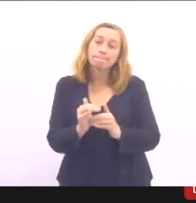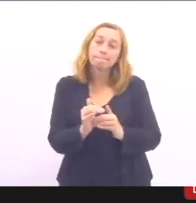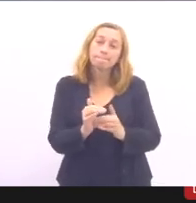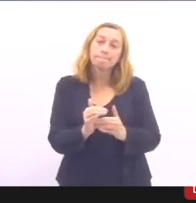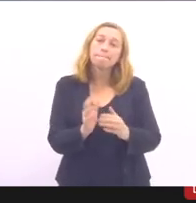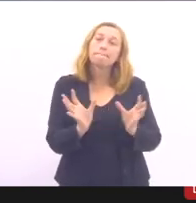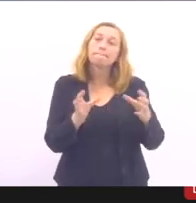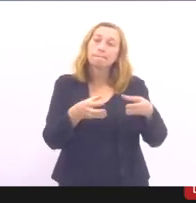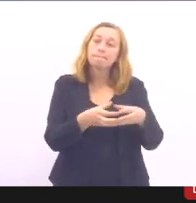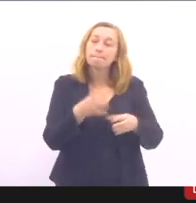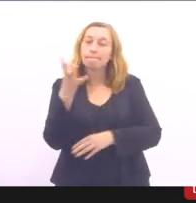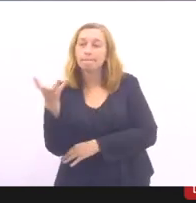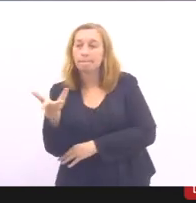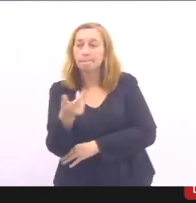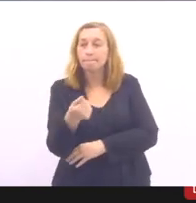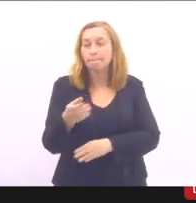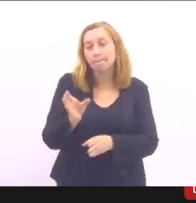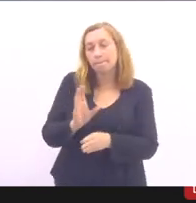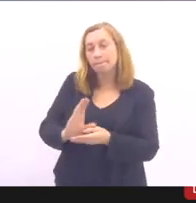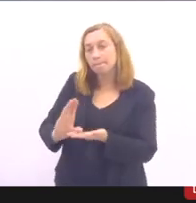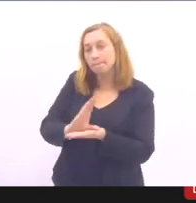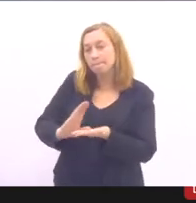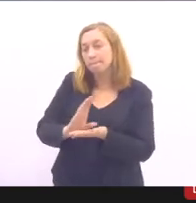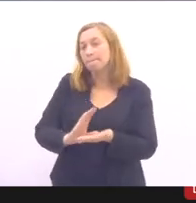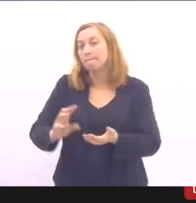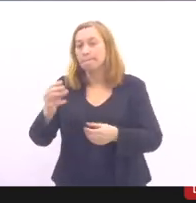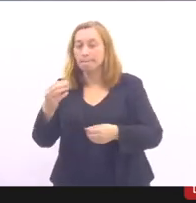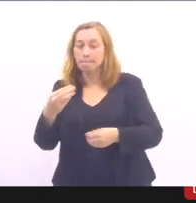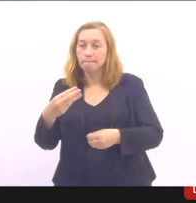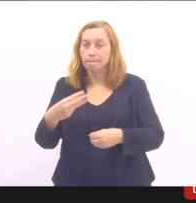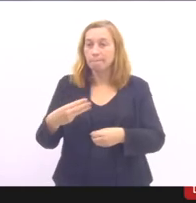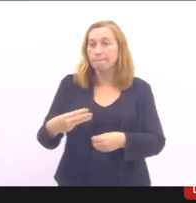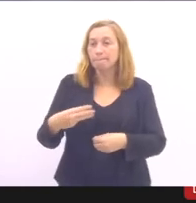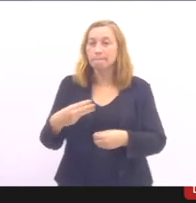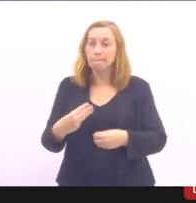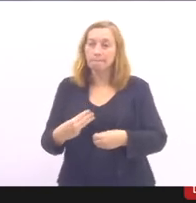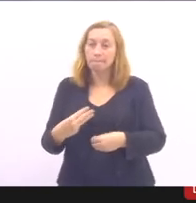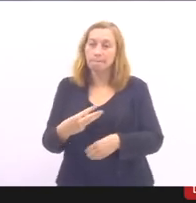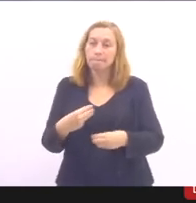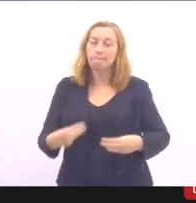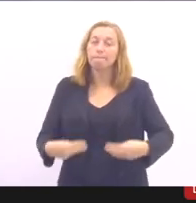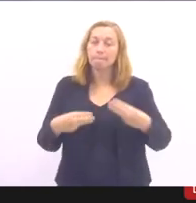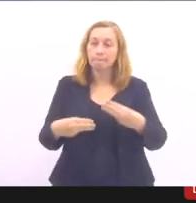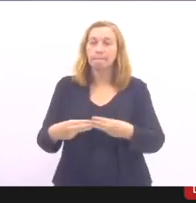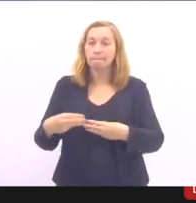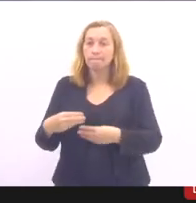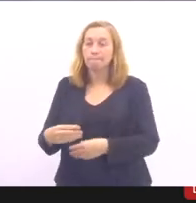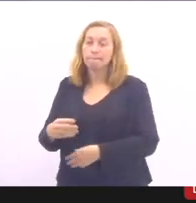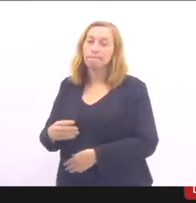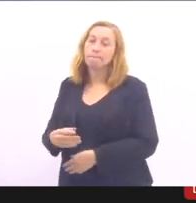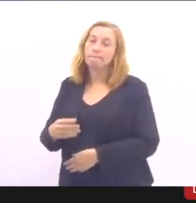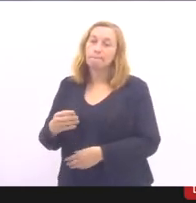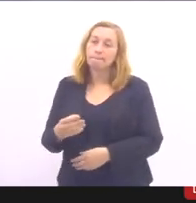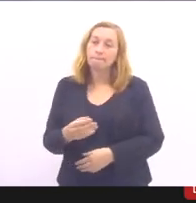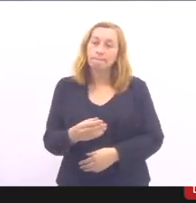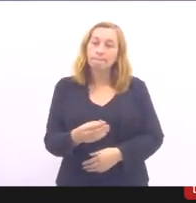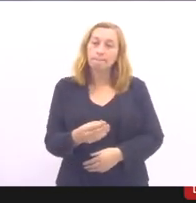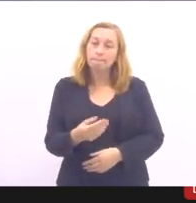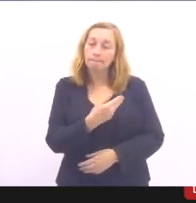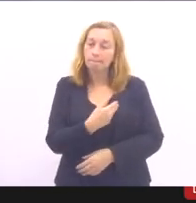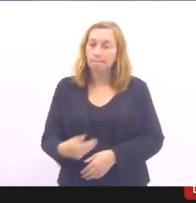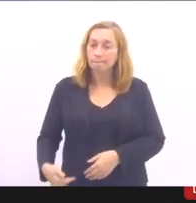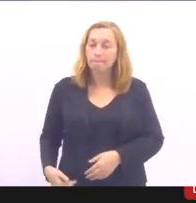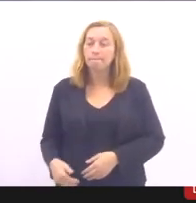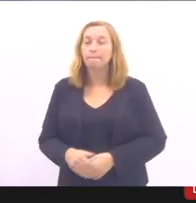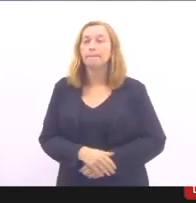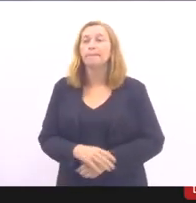pela Comissão de Meio Ambiente do Conselho Nacional do Ministério Público, em articulação com a Abrampa, né, com a Associação Brasileira de Membros do Ministério